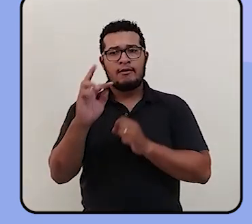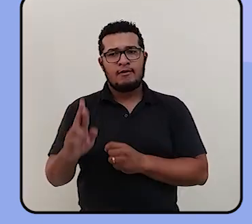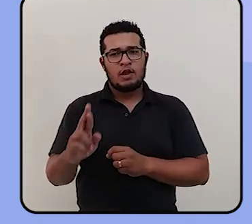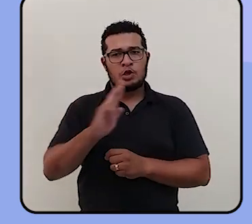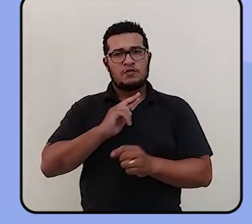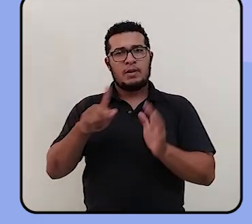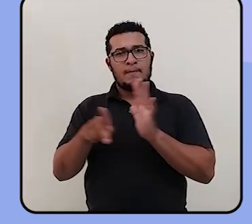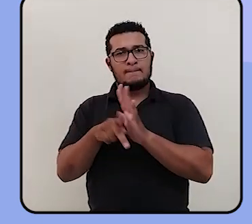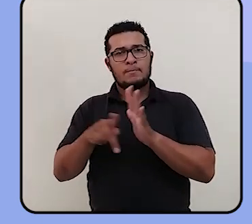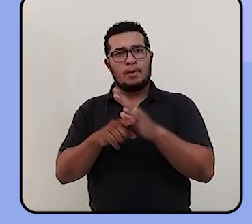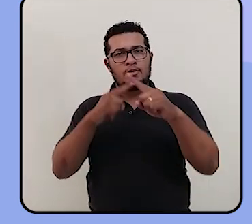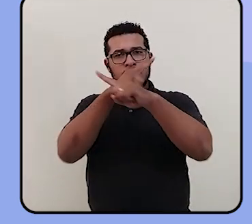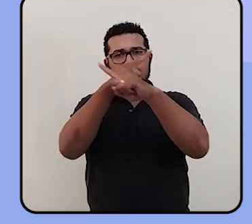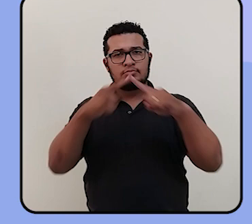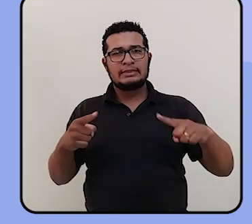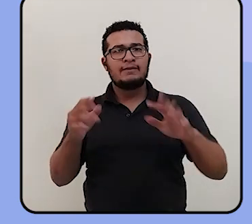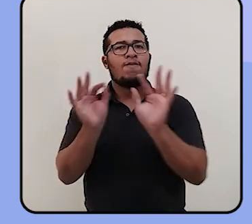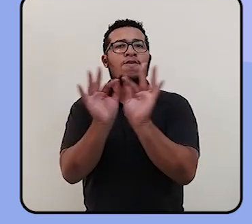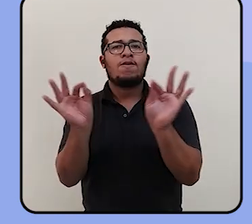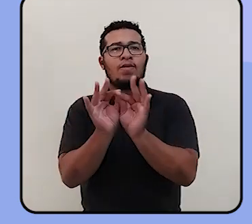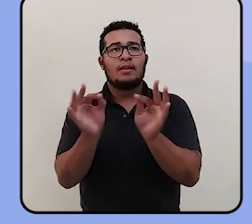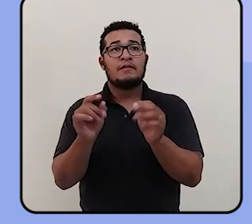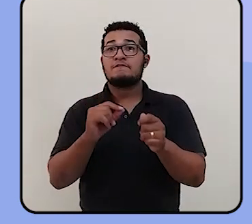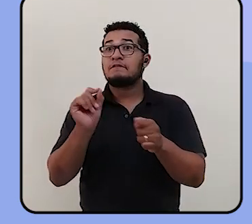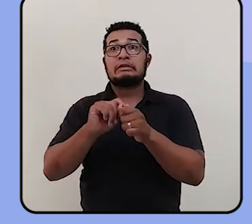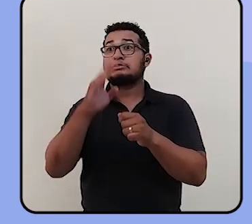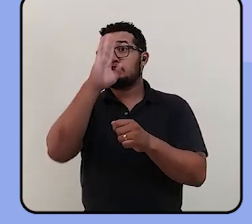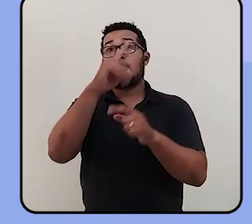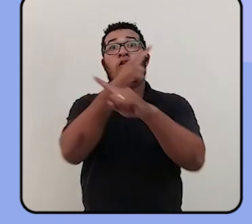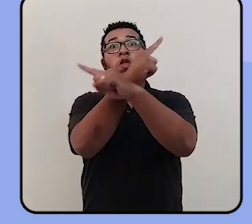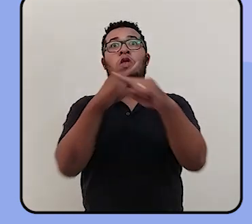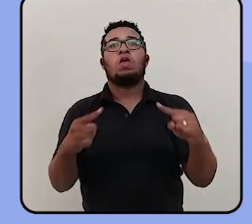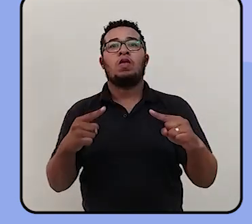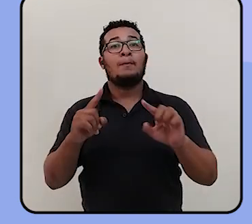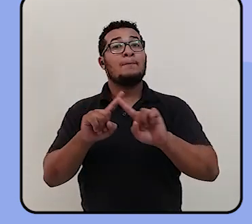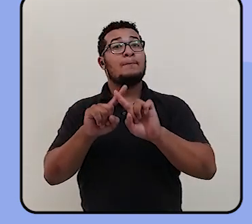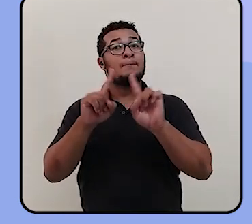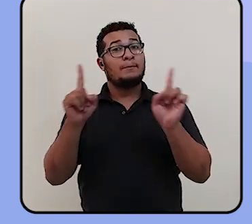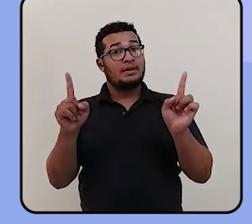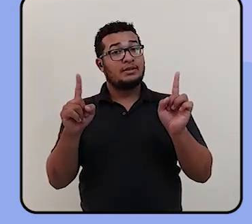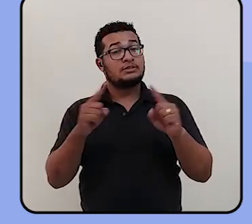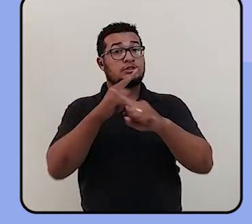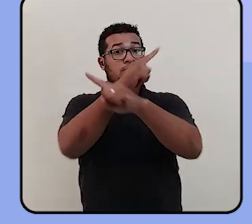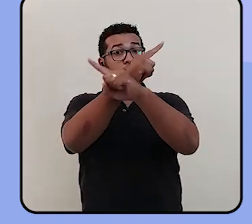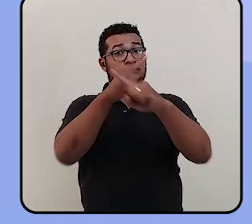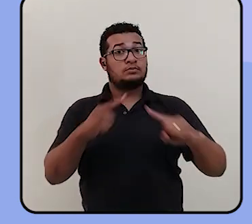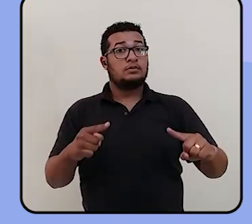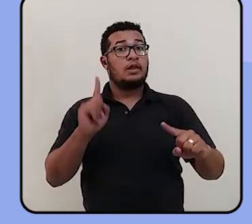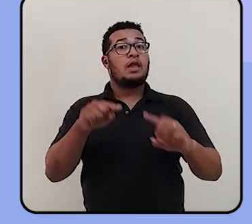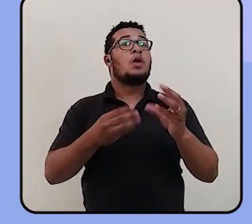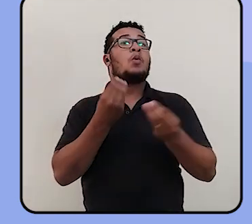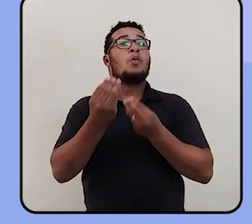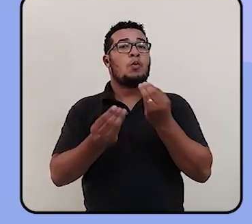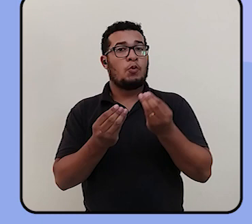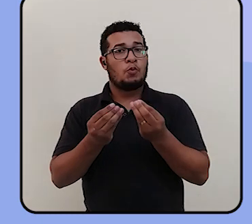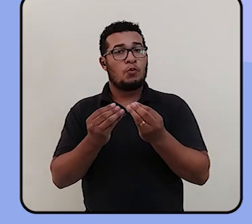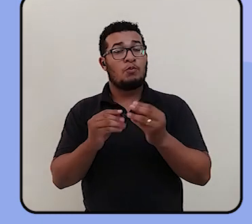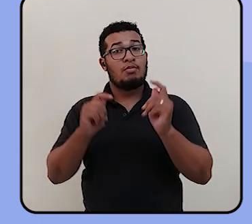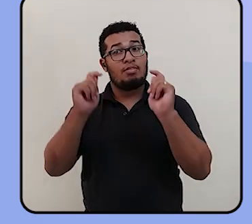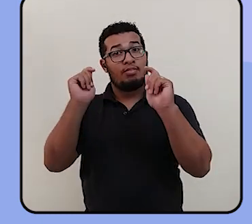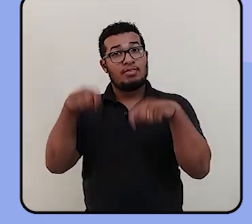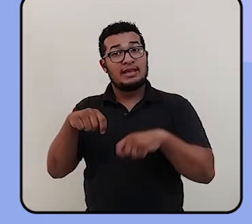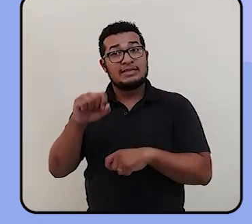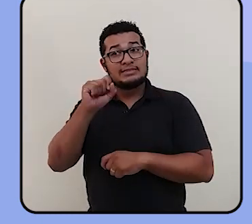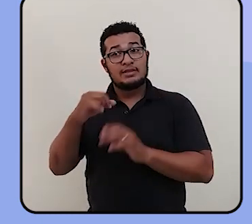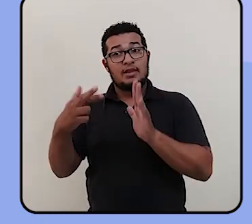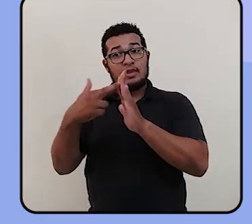pode resolver por regra de 3 simples, que eles já vão multiplicando cruzado. Mas A multiplicação cruzada, ela